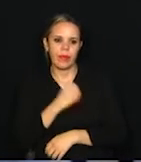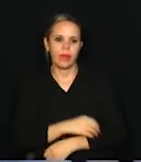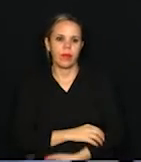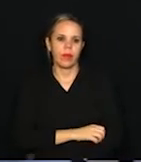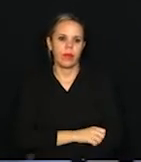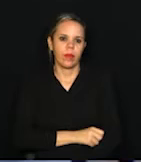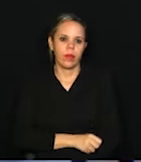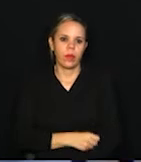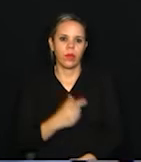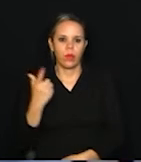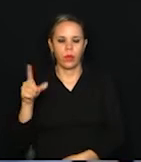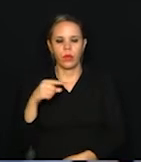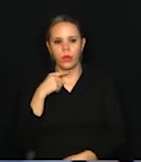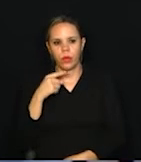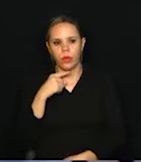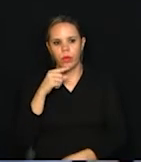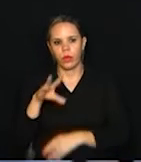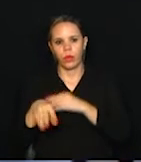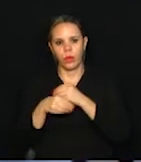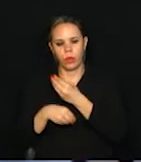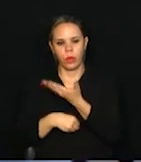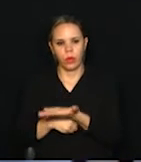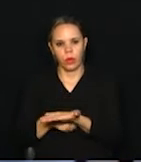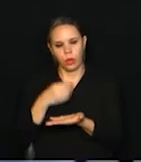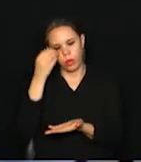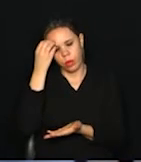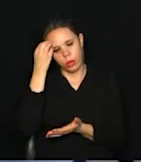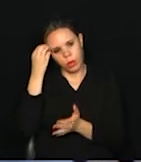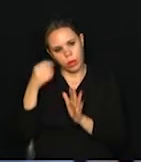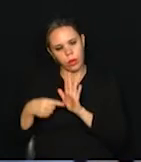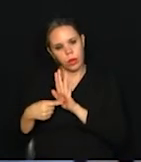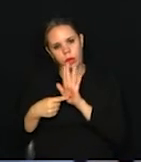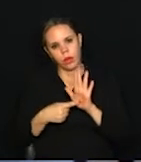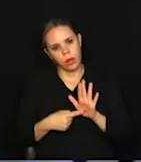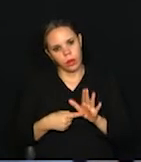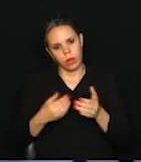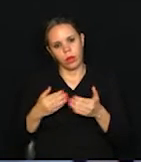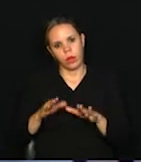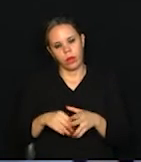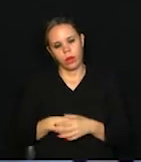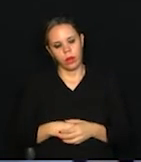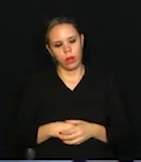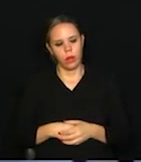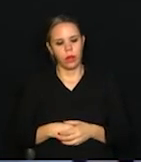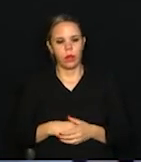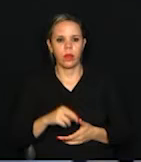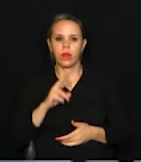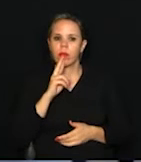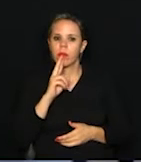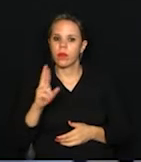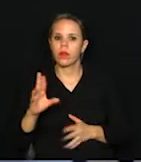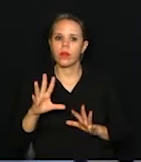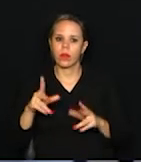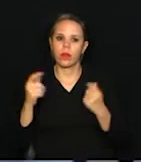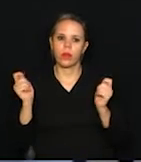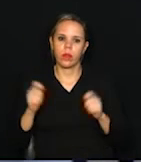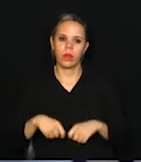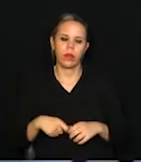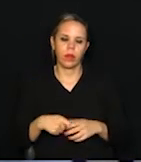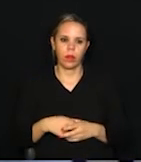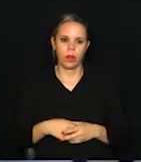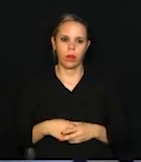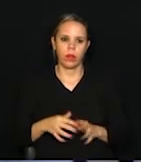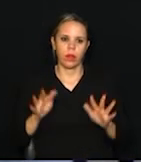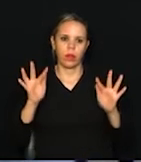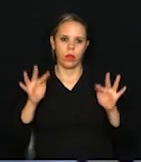outras questões complementares a essa apresentação, a gente está à disposição para responder naquilo que for possível. Eventualmente, no